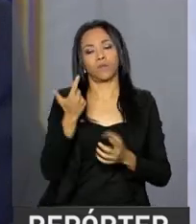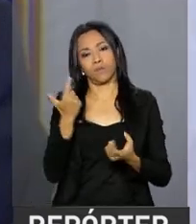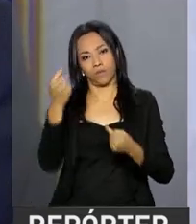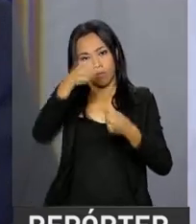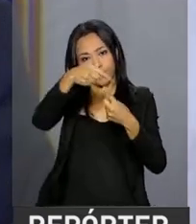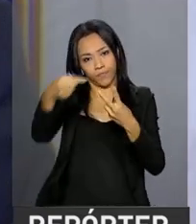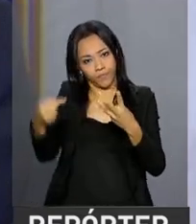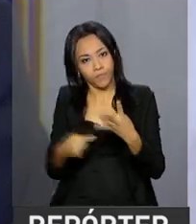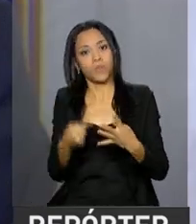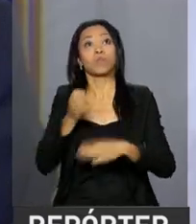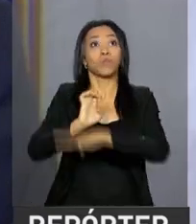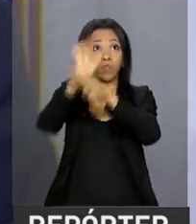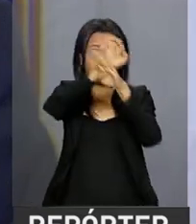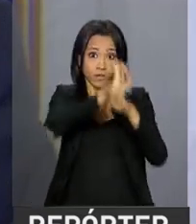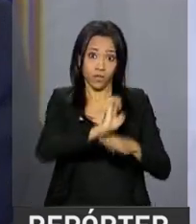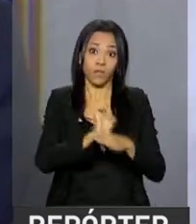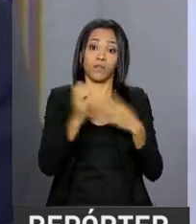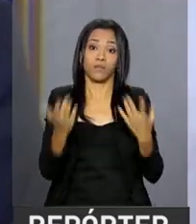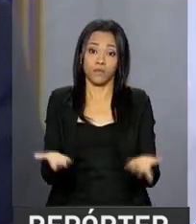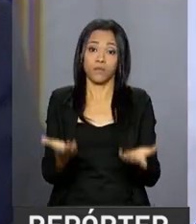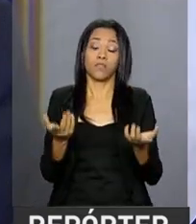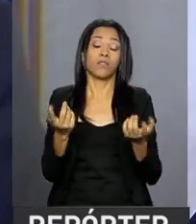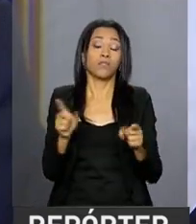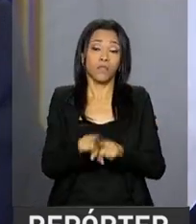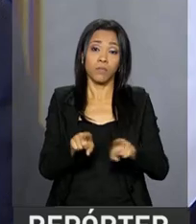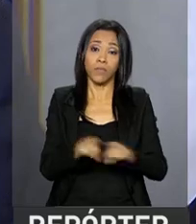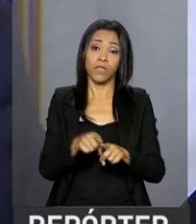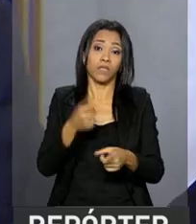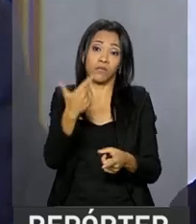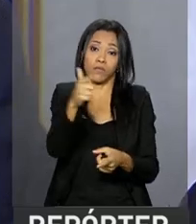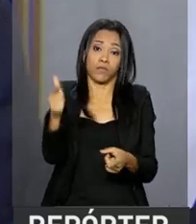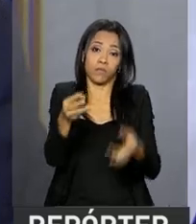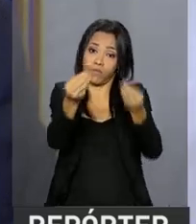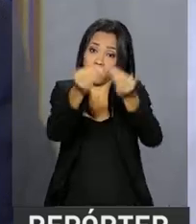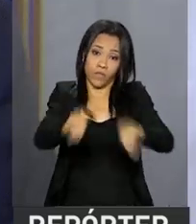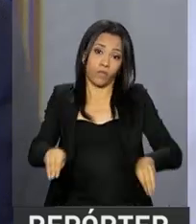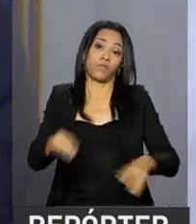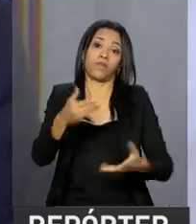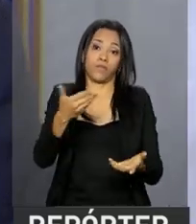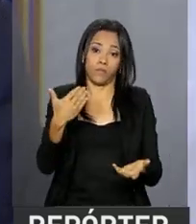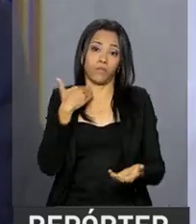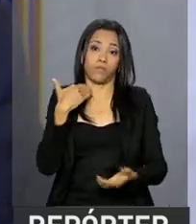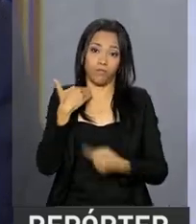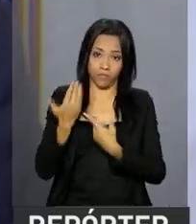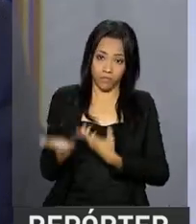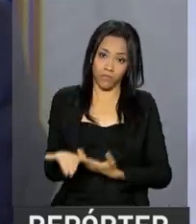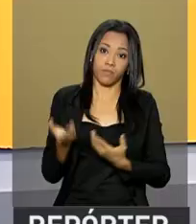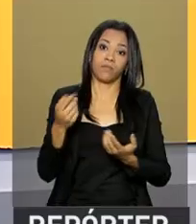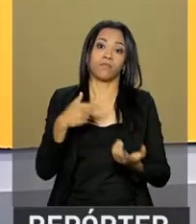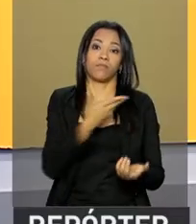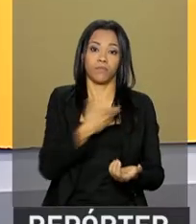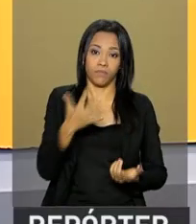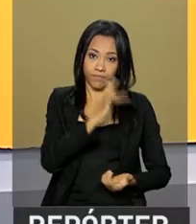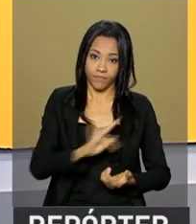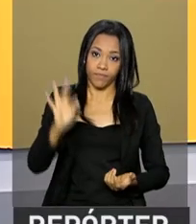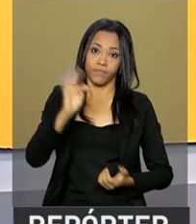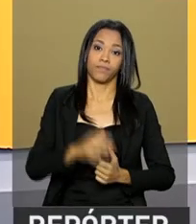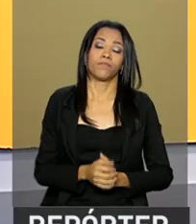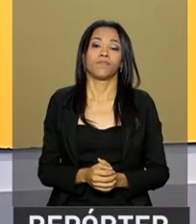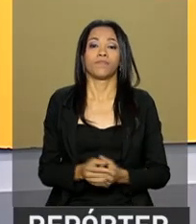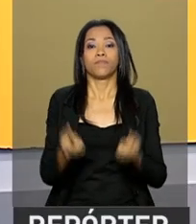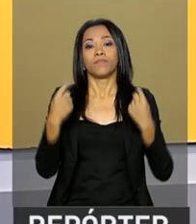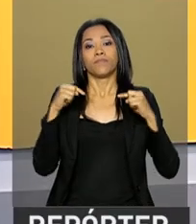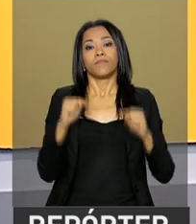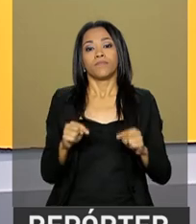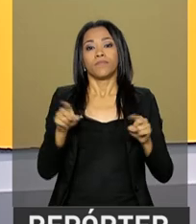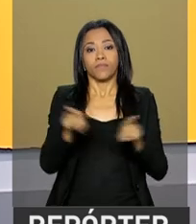para os estados e que não também não seja prejudicial para o BDS e para o União. O